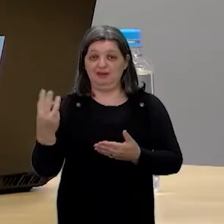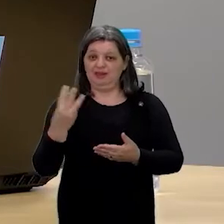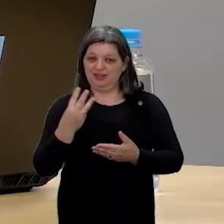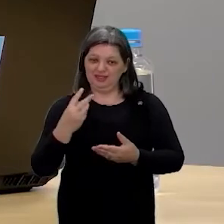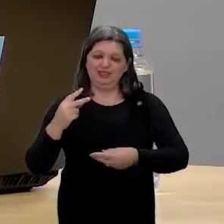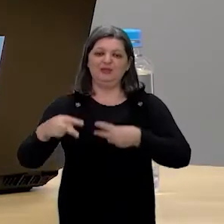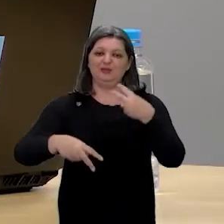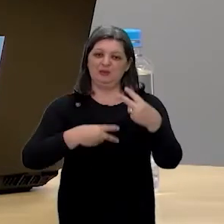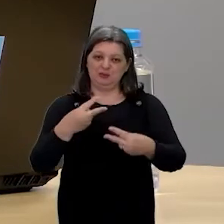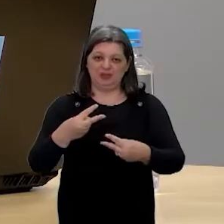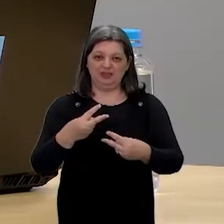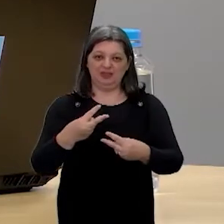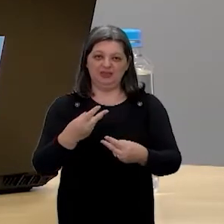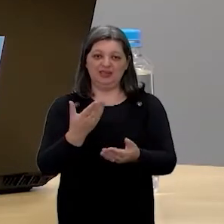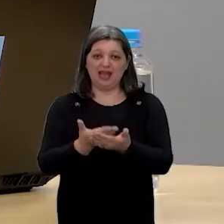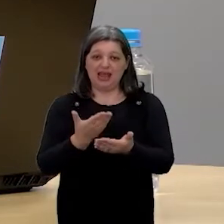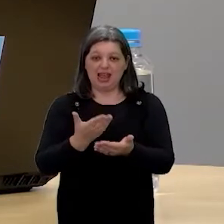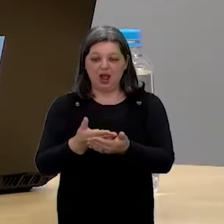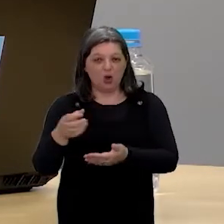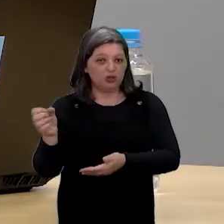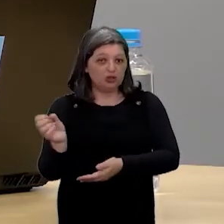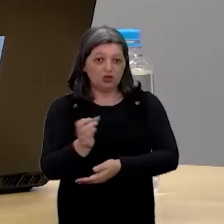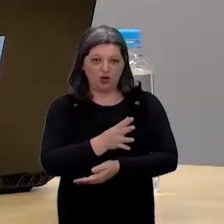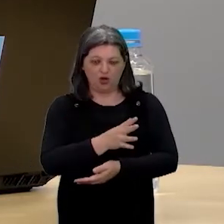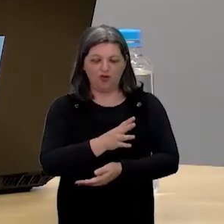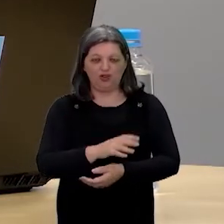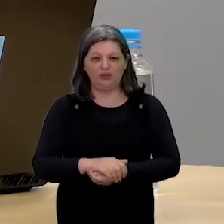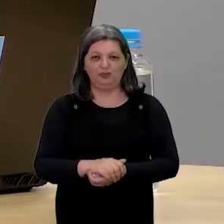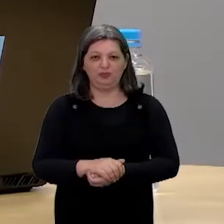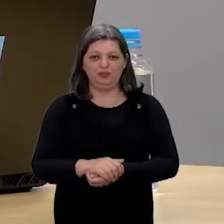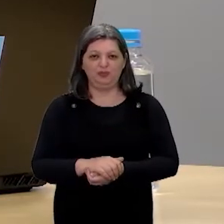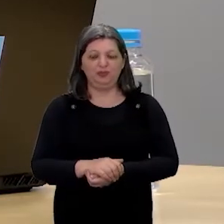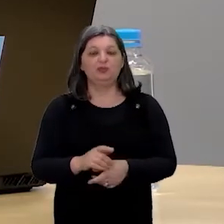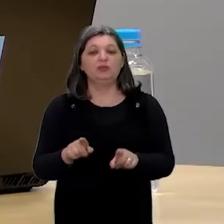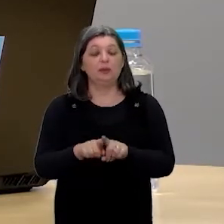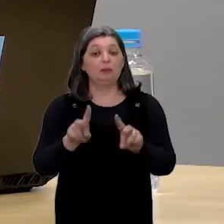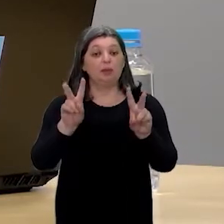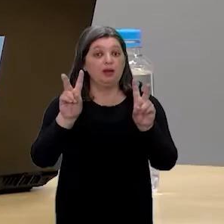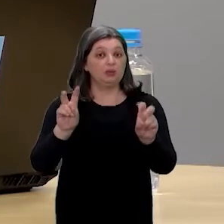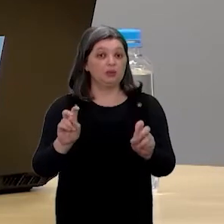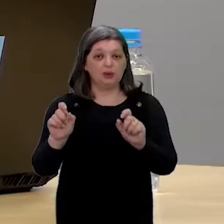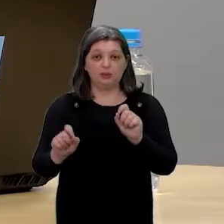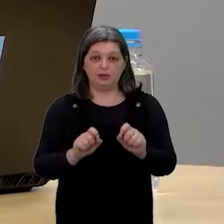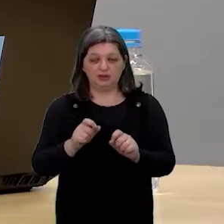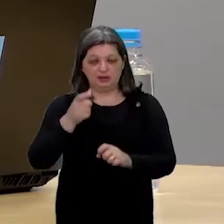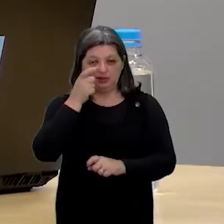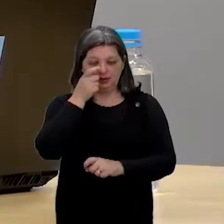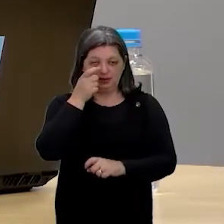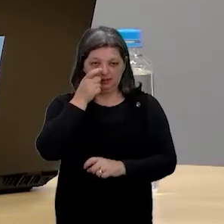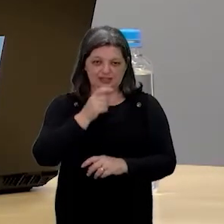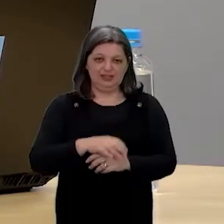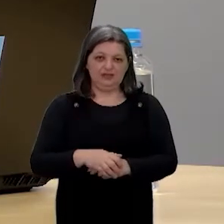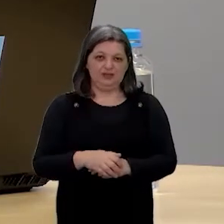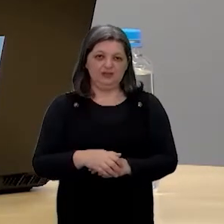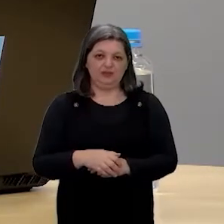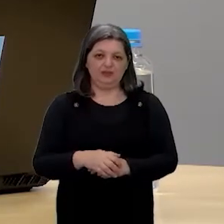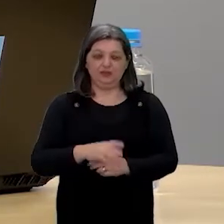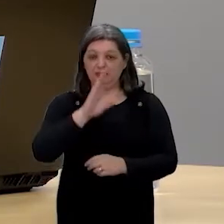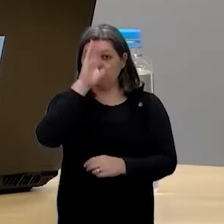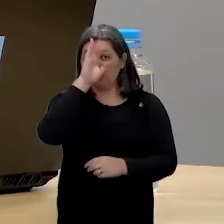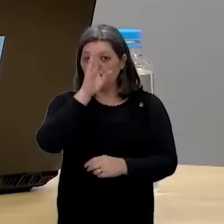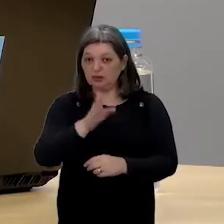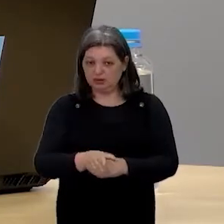bimestre com aulas inéditas aí para vocês, falando de um assunto muito interessante, um dos